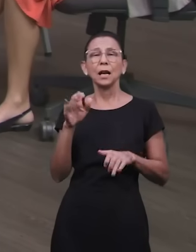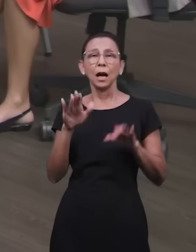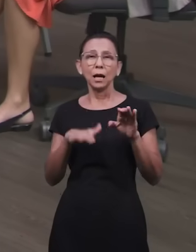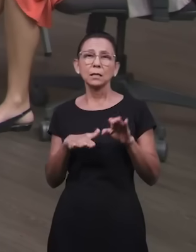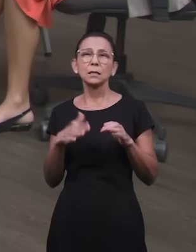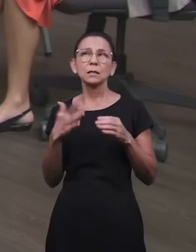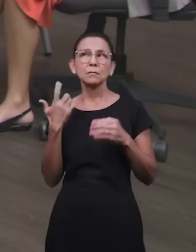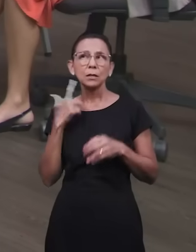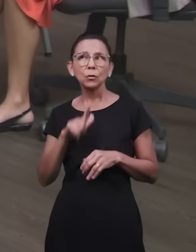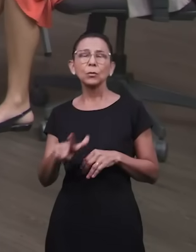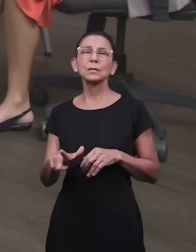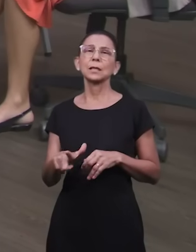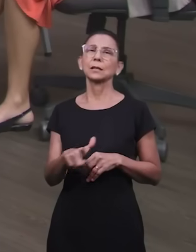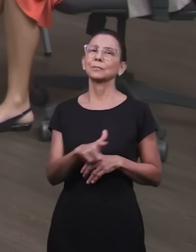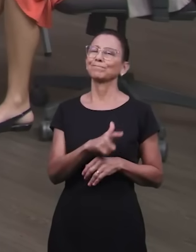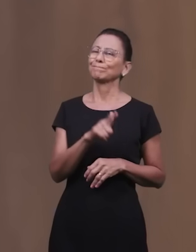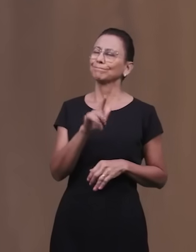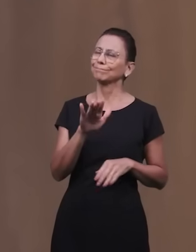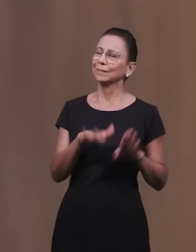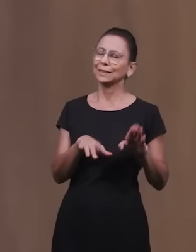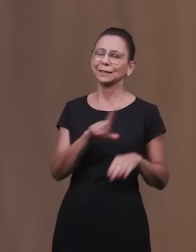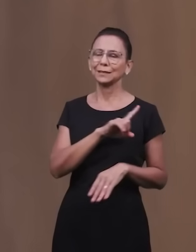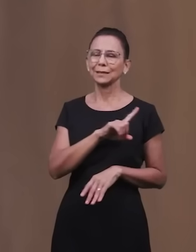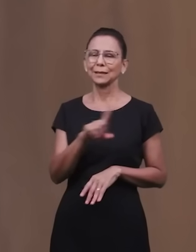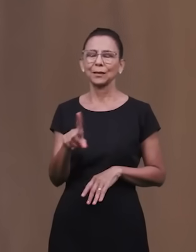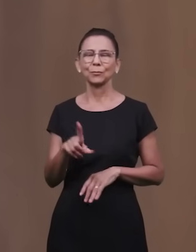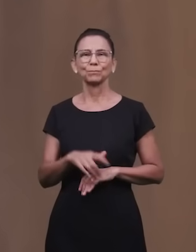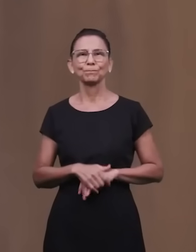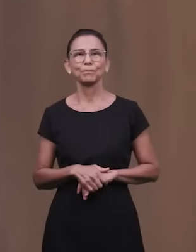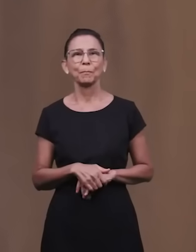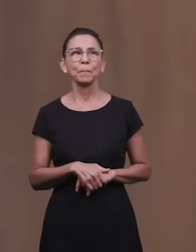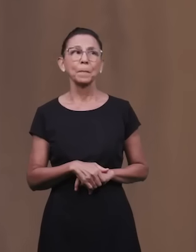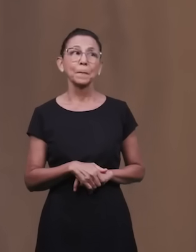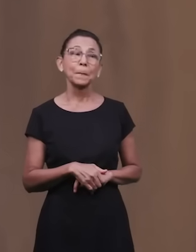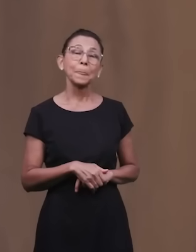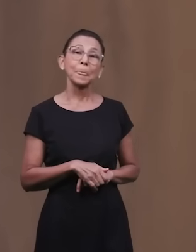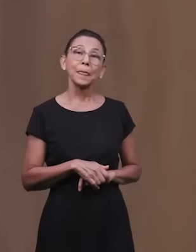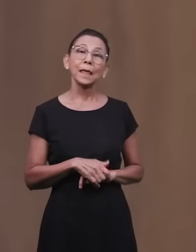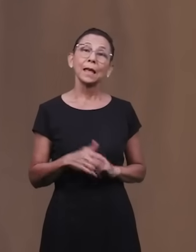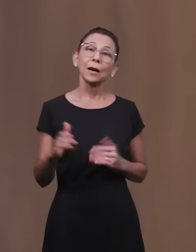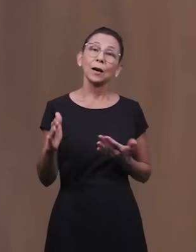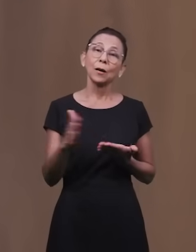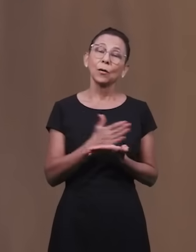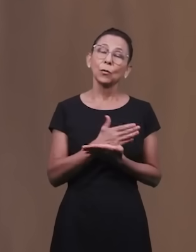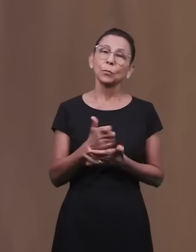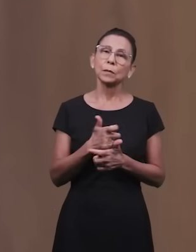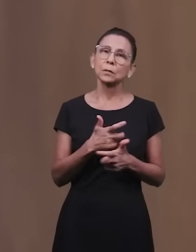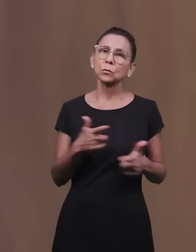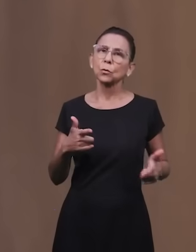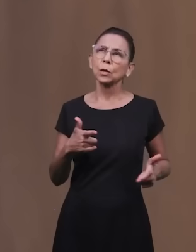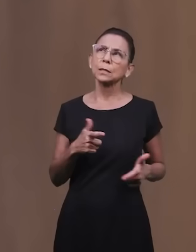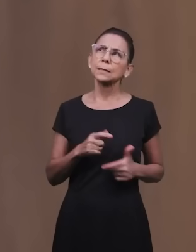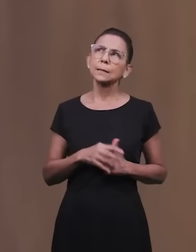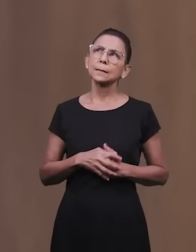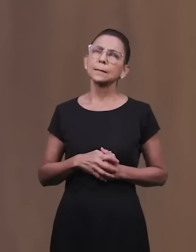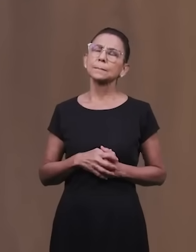que a gente delibera, mas tem coisa que a gente não dá conta. E tem uns que a gente acredita.